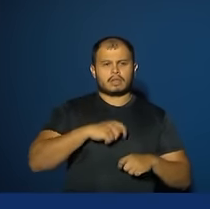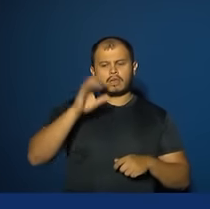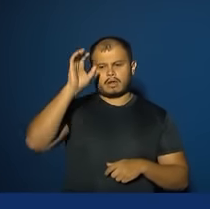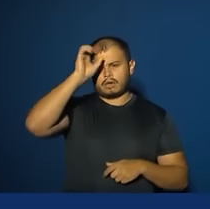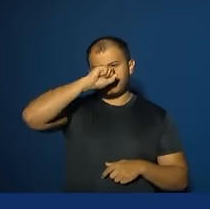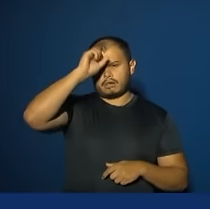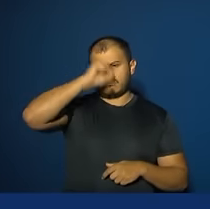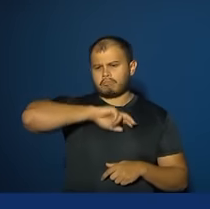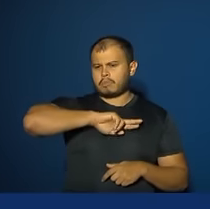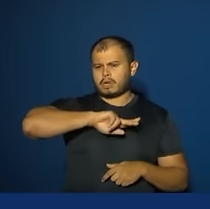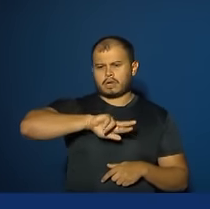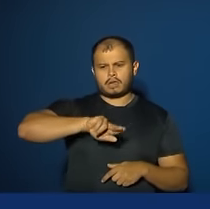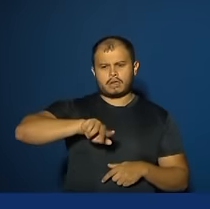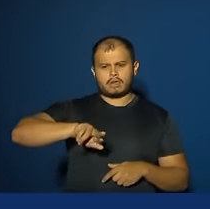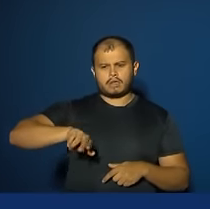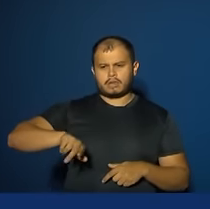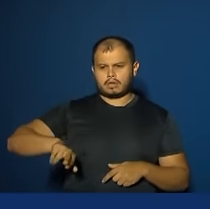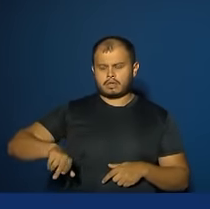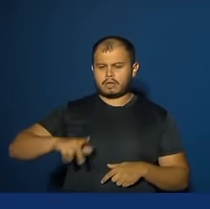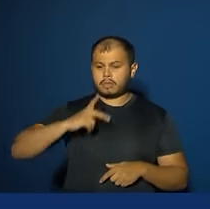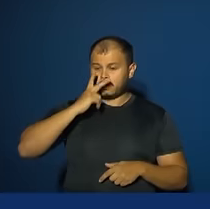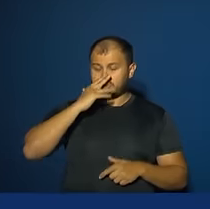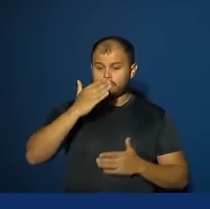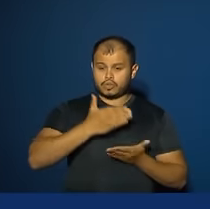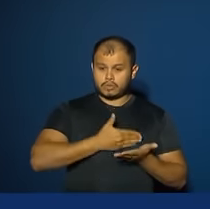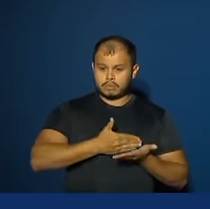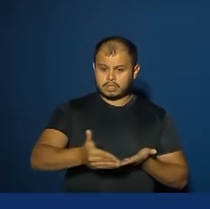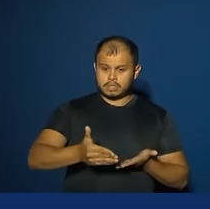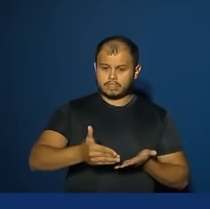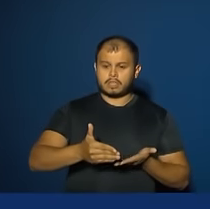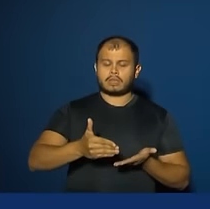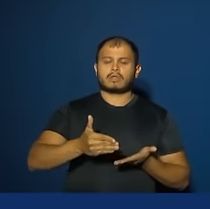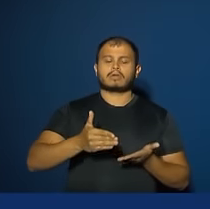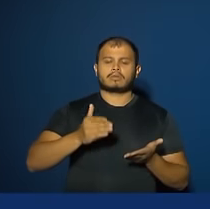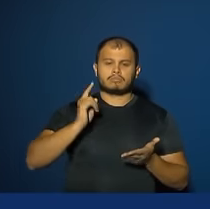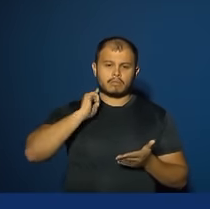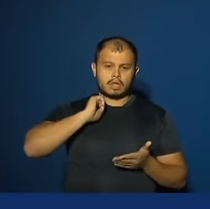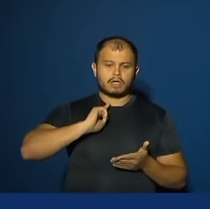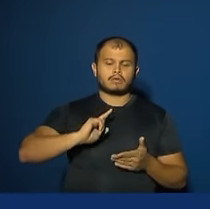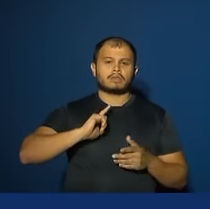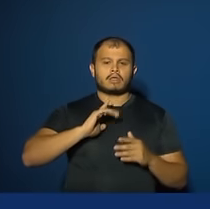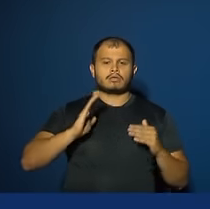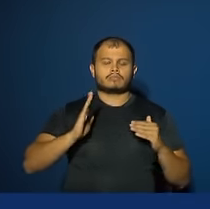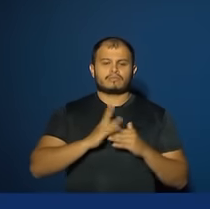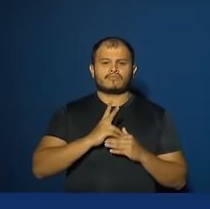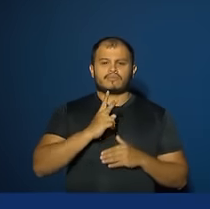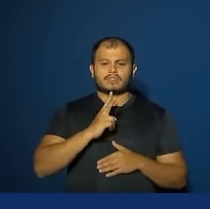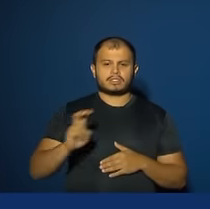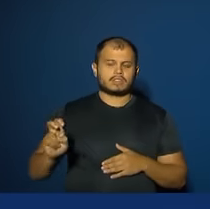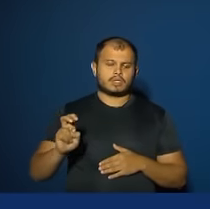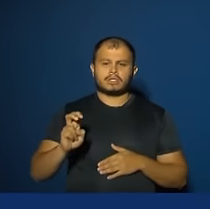bastante coisa. Tá? Então, acho que começar de maio e ir seguindo nesse ritmo de 25 não é